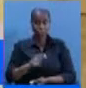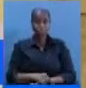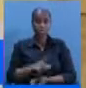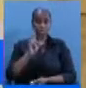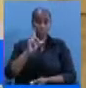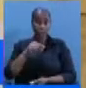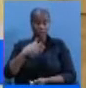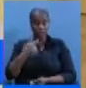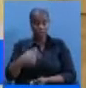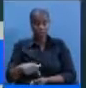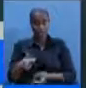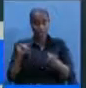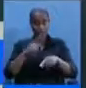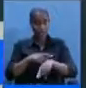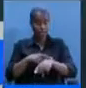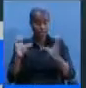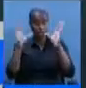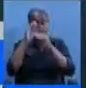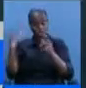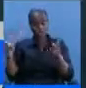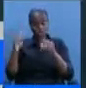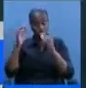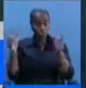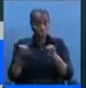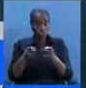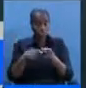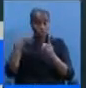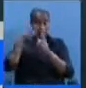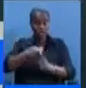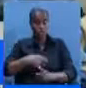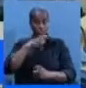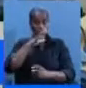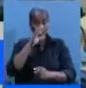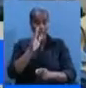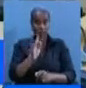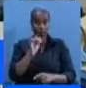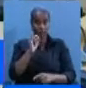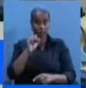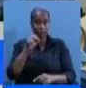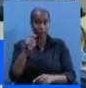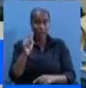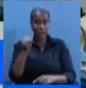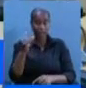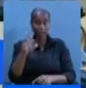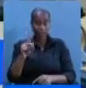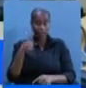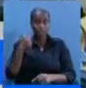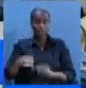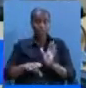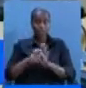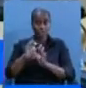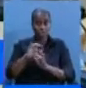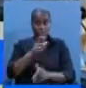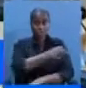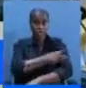passará a ter um tempo mais reduzido o desafio de figueiredo passa por criar condições para que os deputados